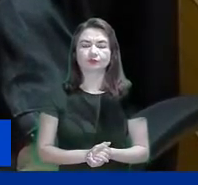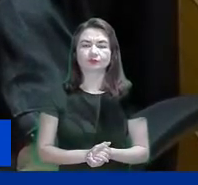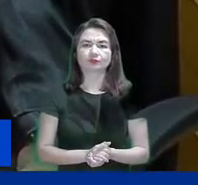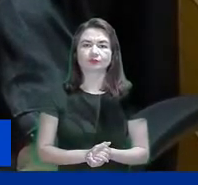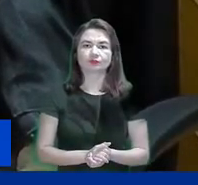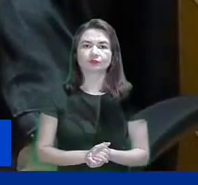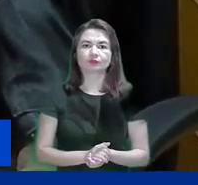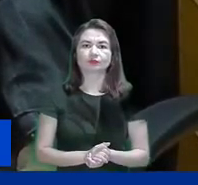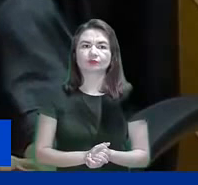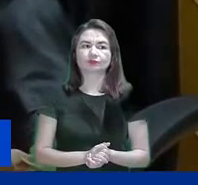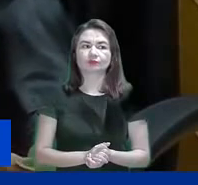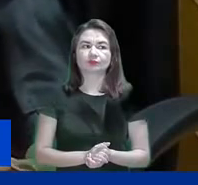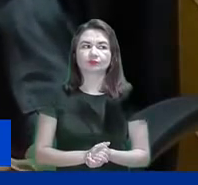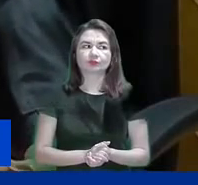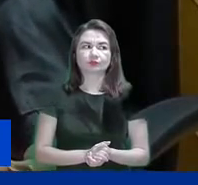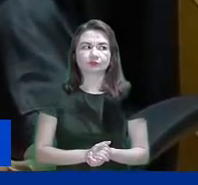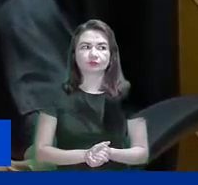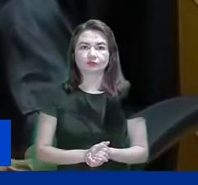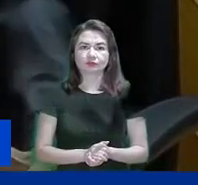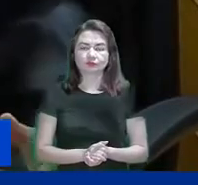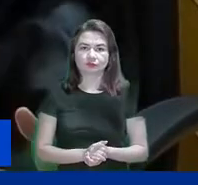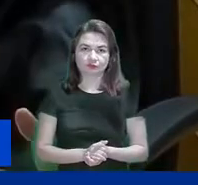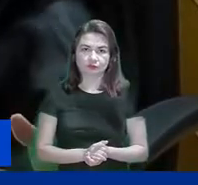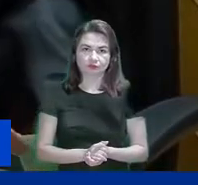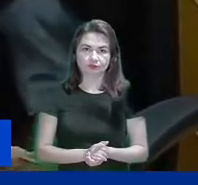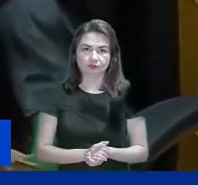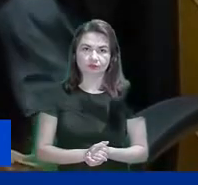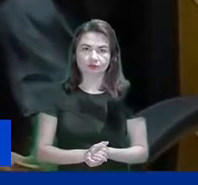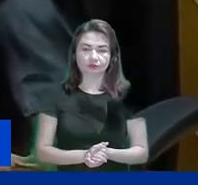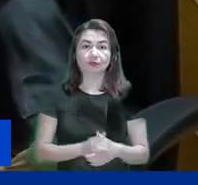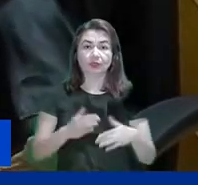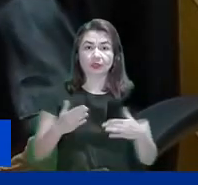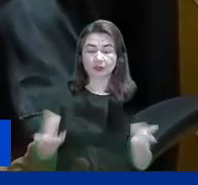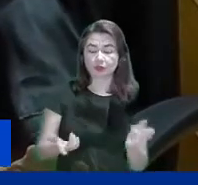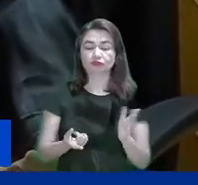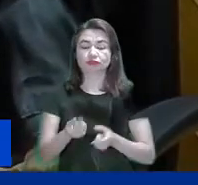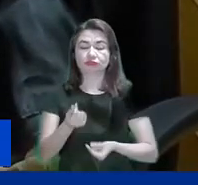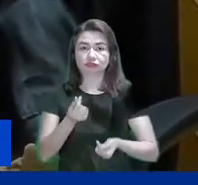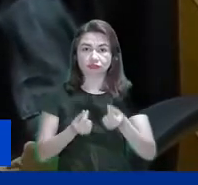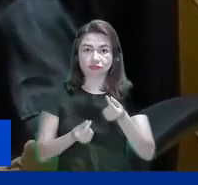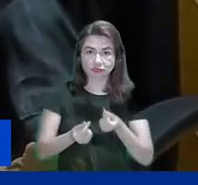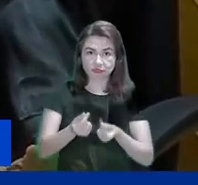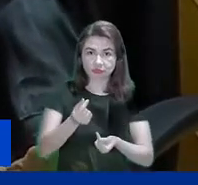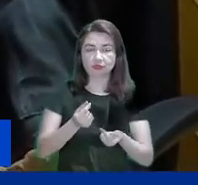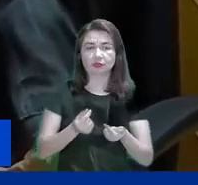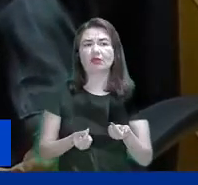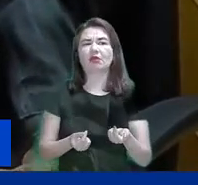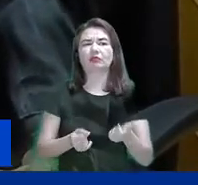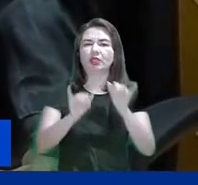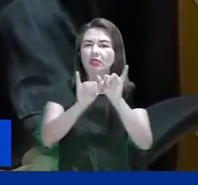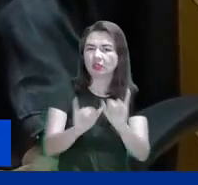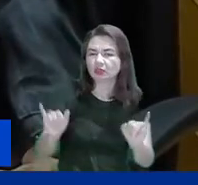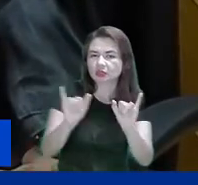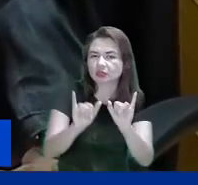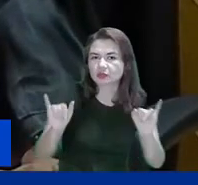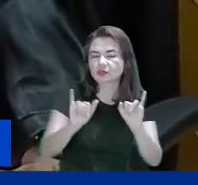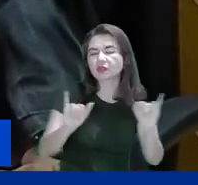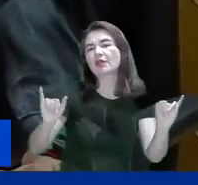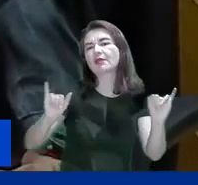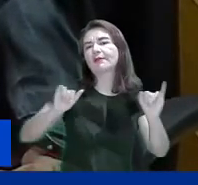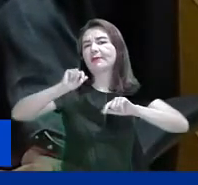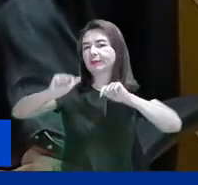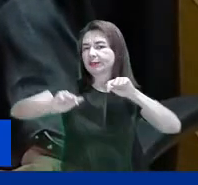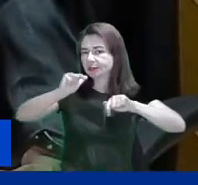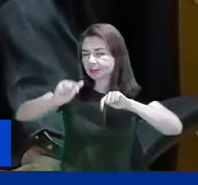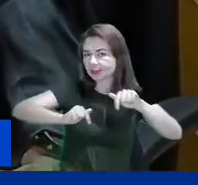sobre possível o caráter antieconômico na contratação de serviços de militância, de prestação de